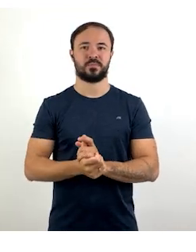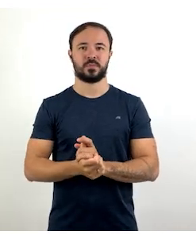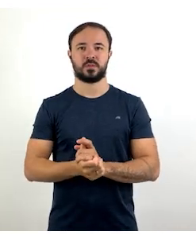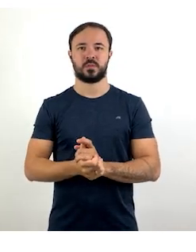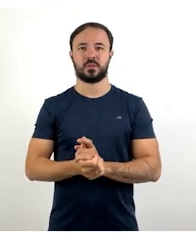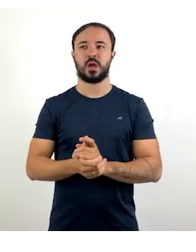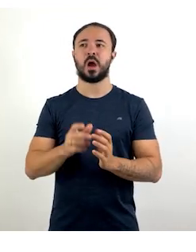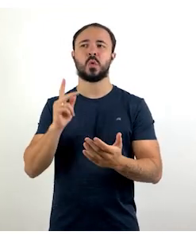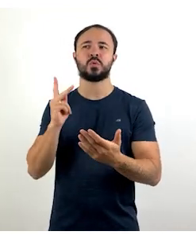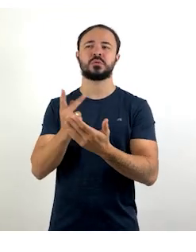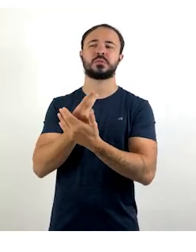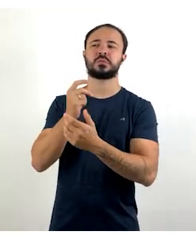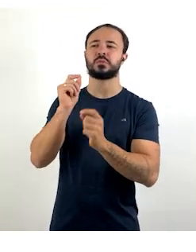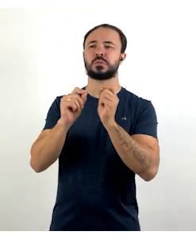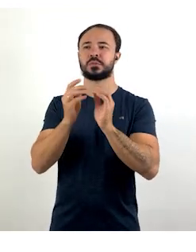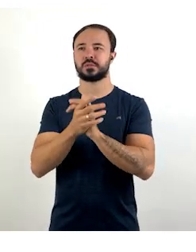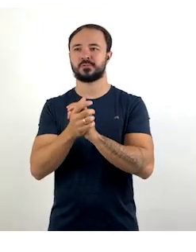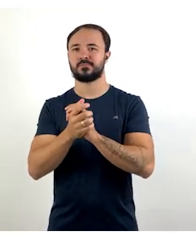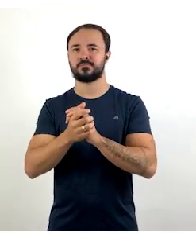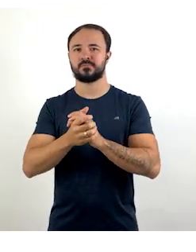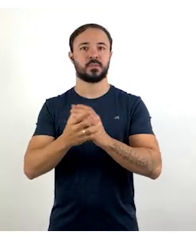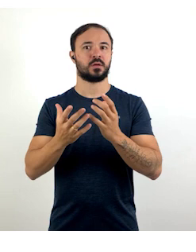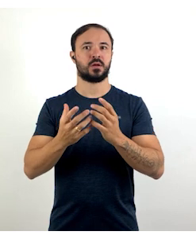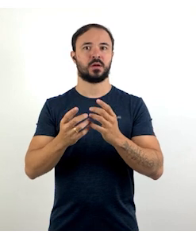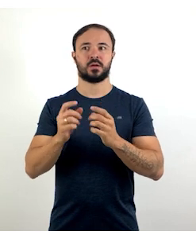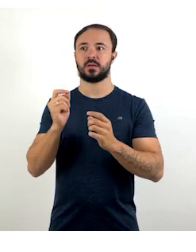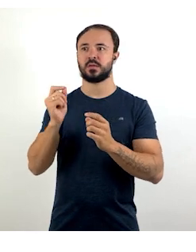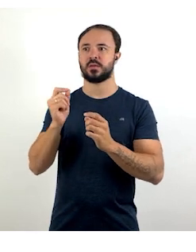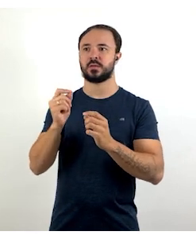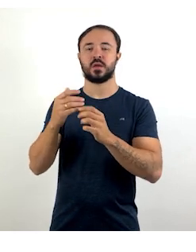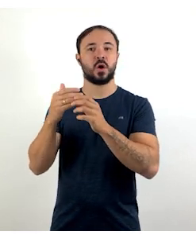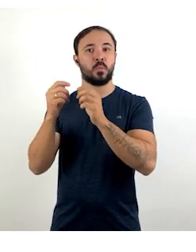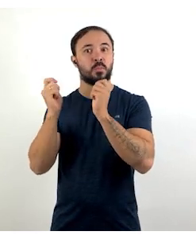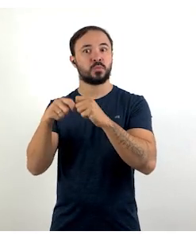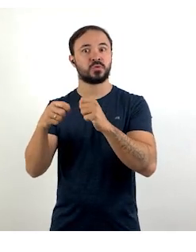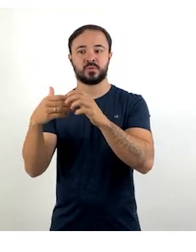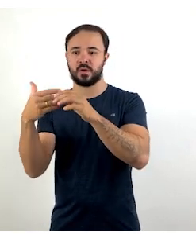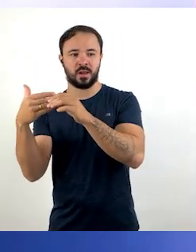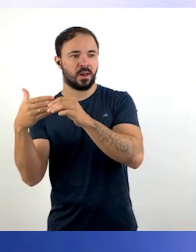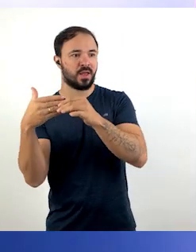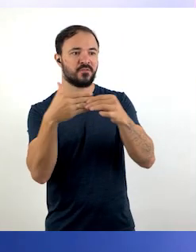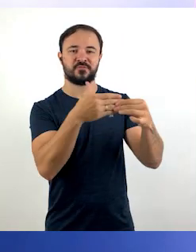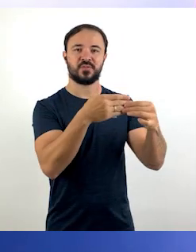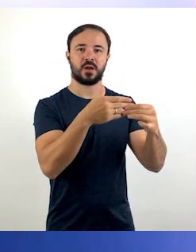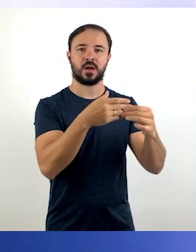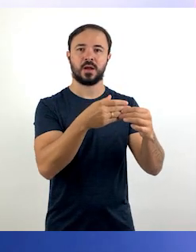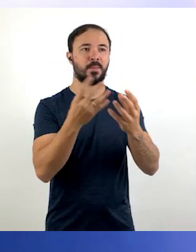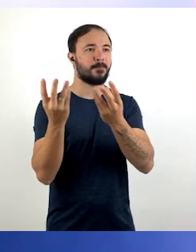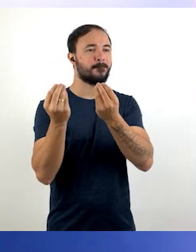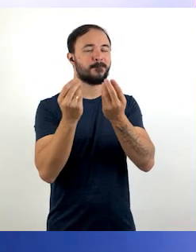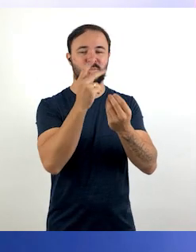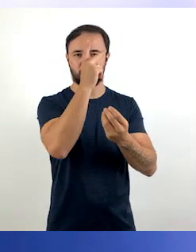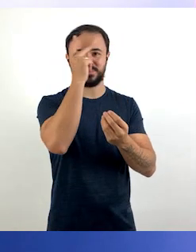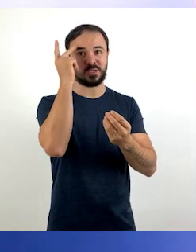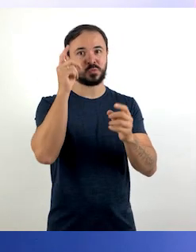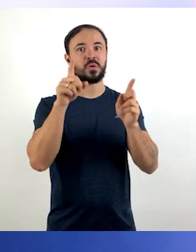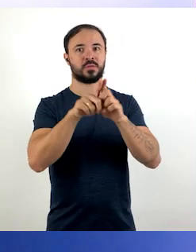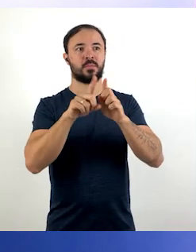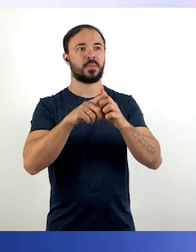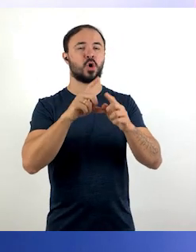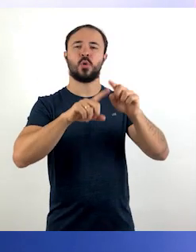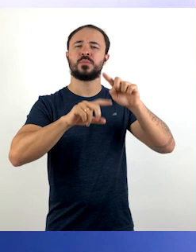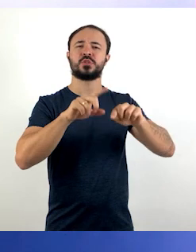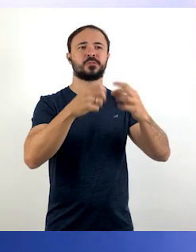revolução industrial. A locomotiva permitiu transportar cargas pesadas e mais pessoas. Porém, essa primeira